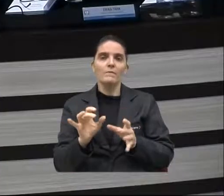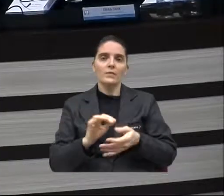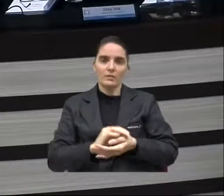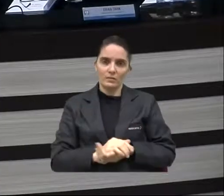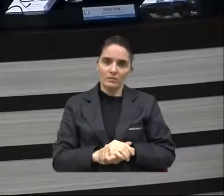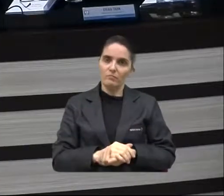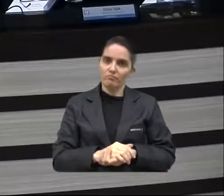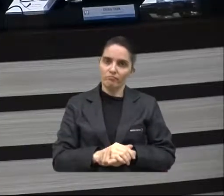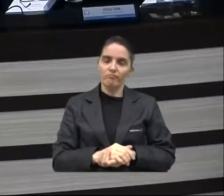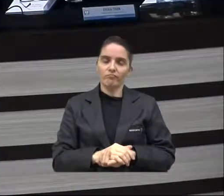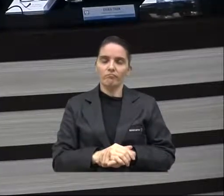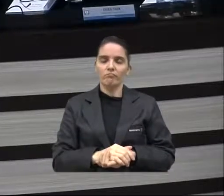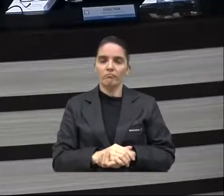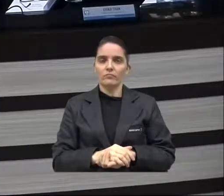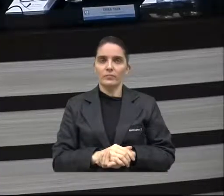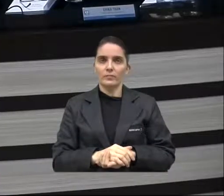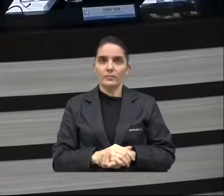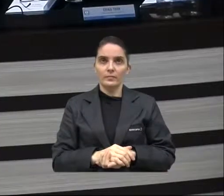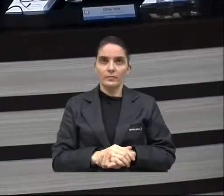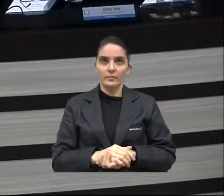bem que